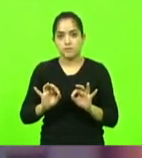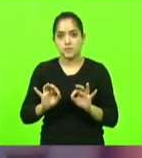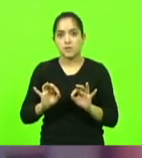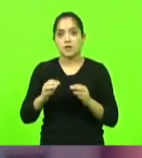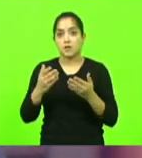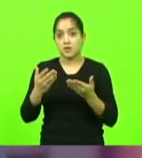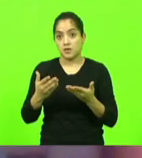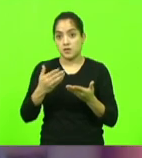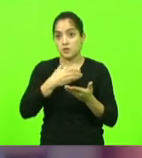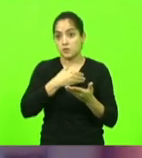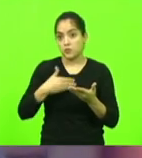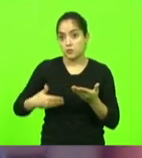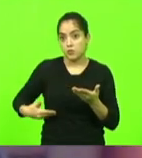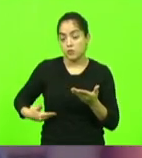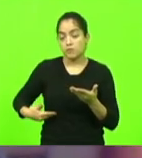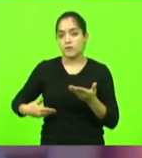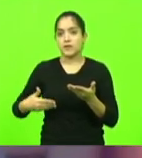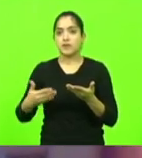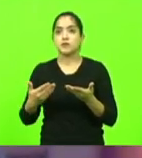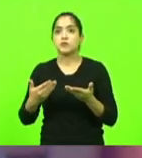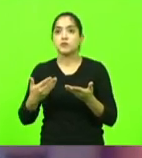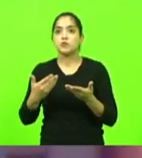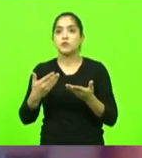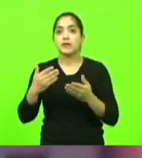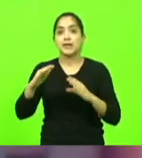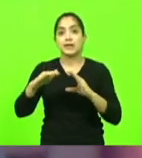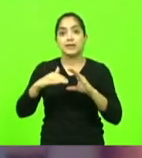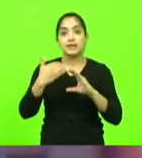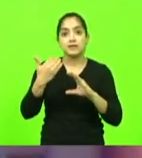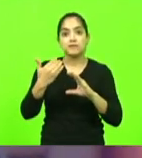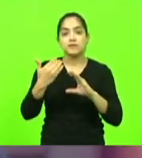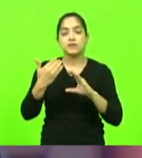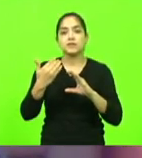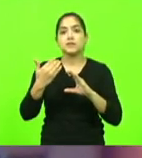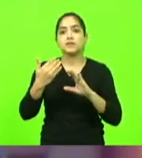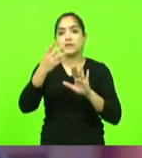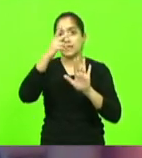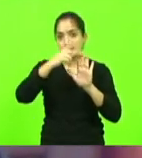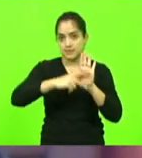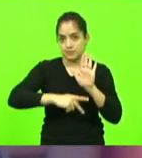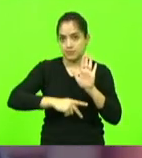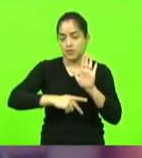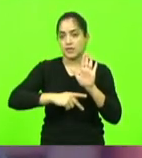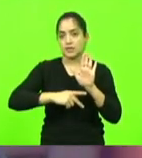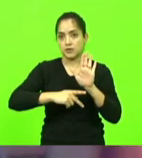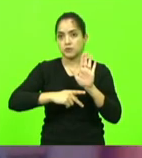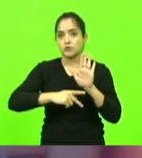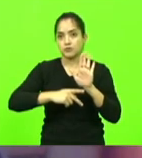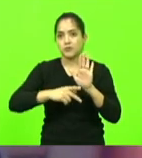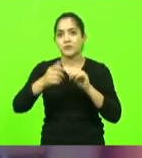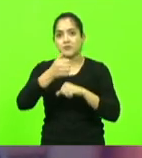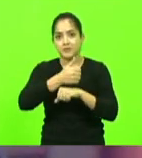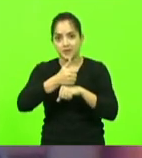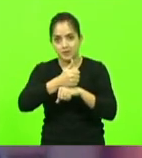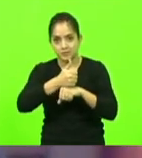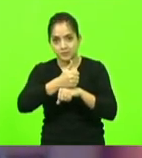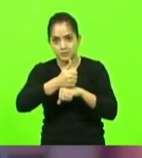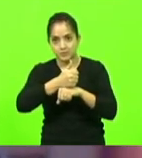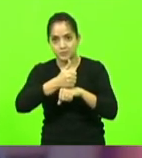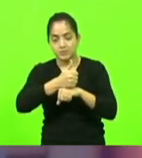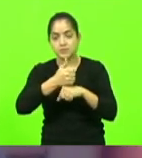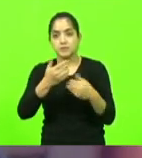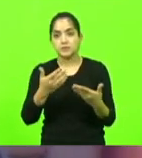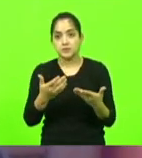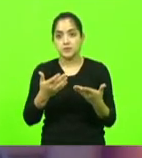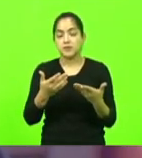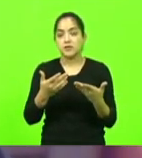governo do Estado envia para nós o plano de cargos e carreira, que eu espero que